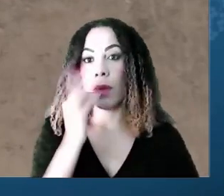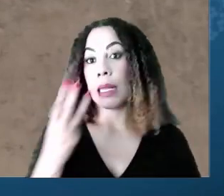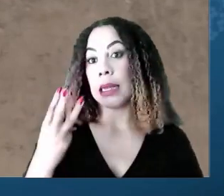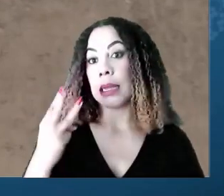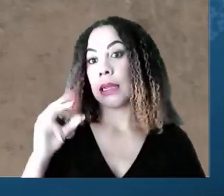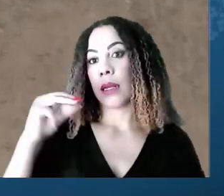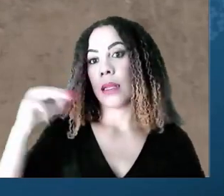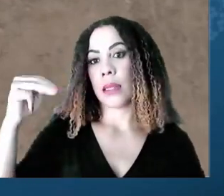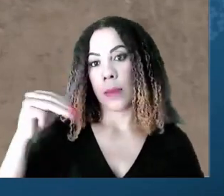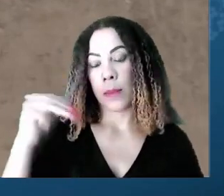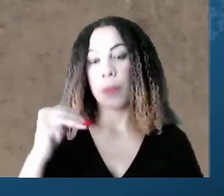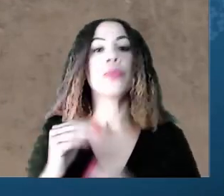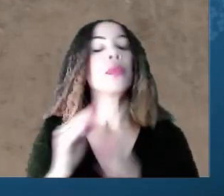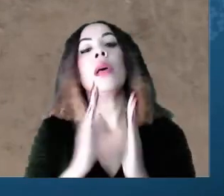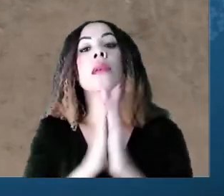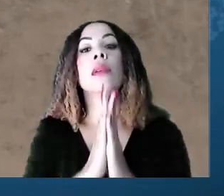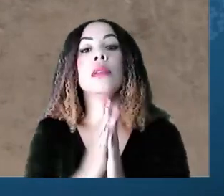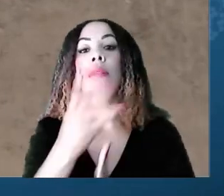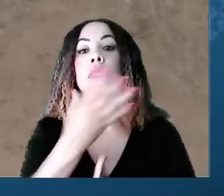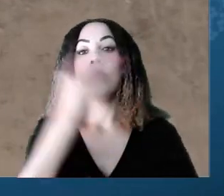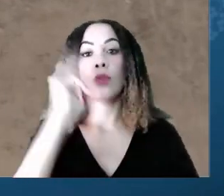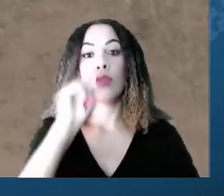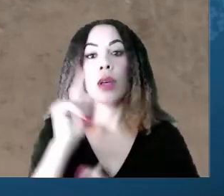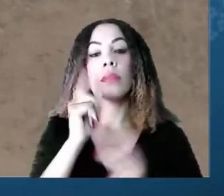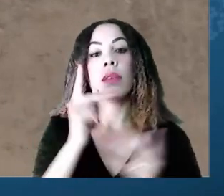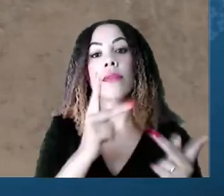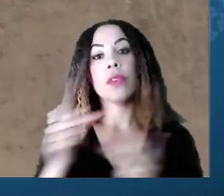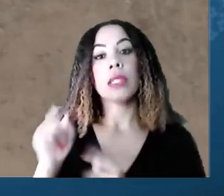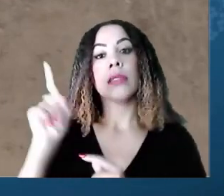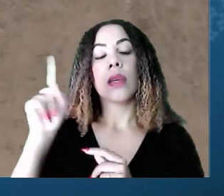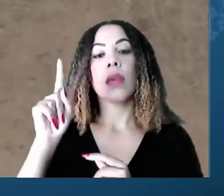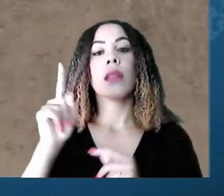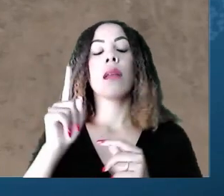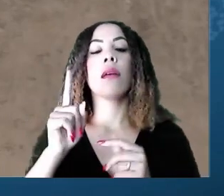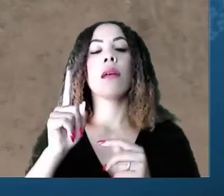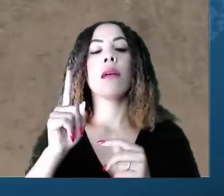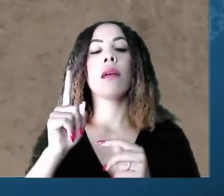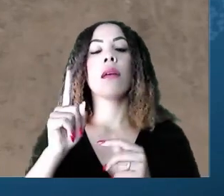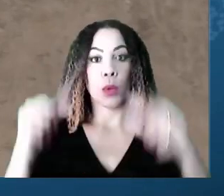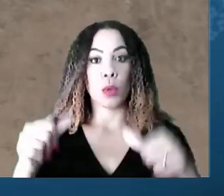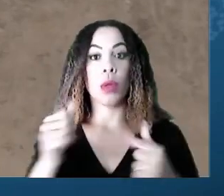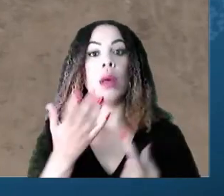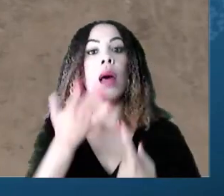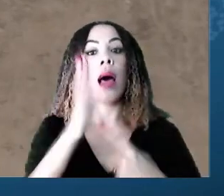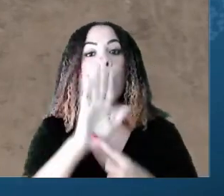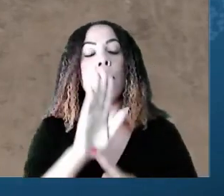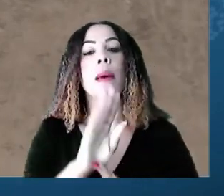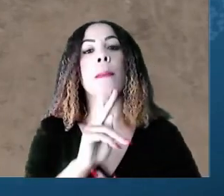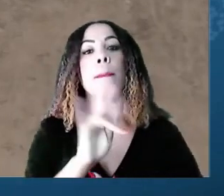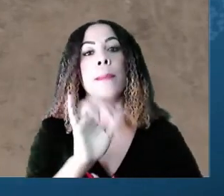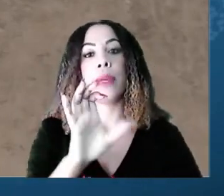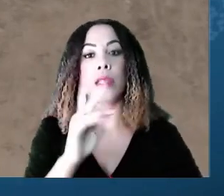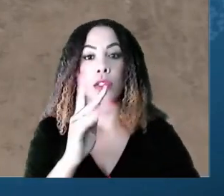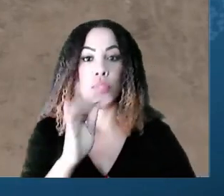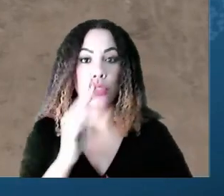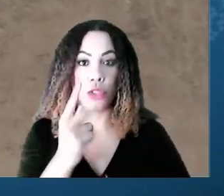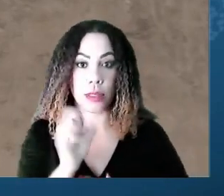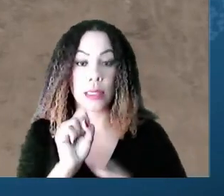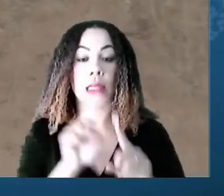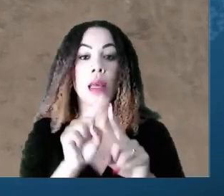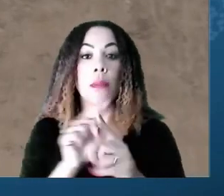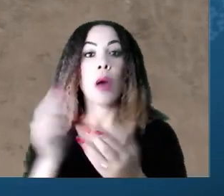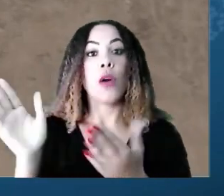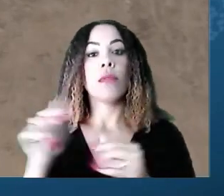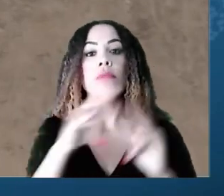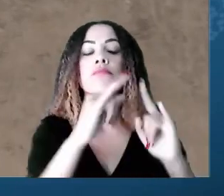Por favor, não deixem de visitar os posters, as apresentações dos pitches e convido a todos também para visitarem os